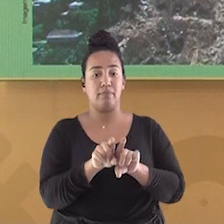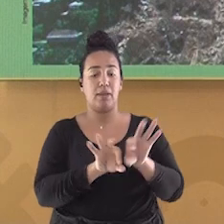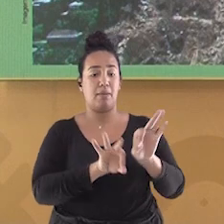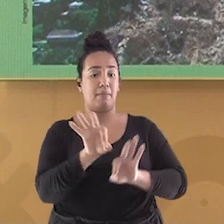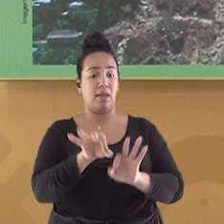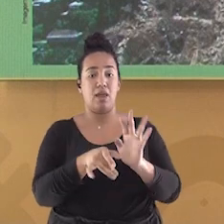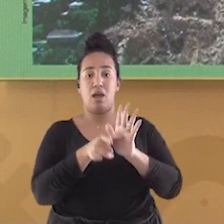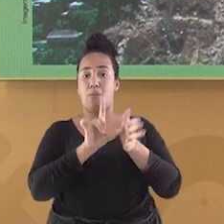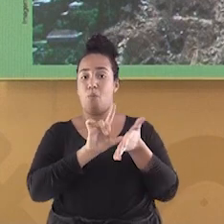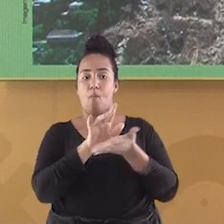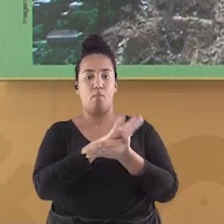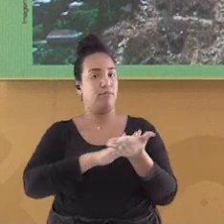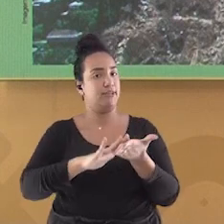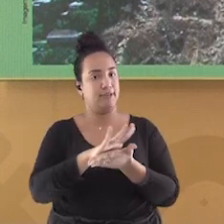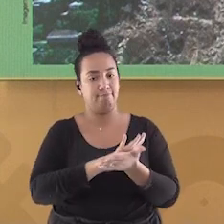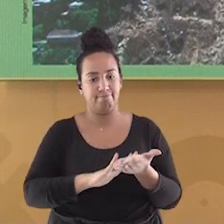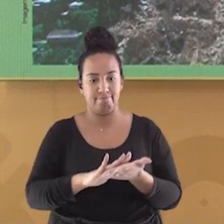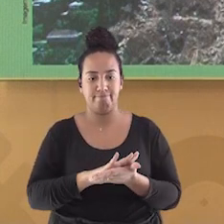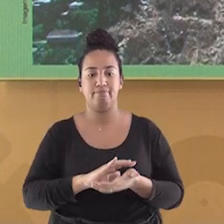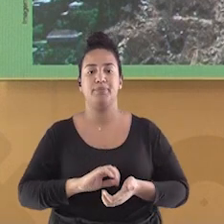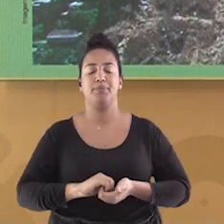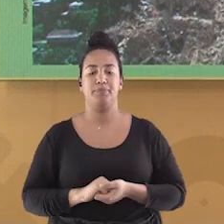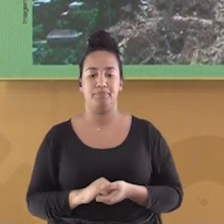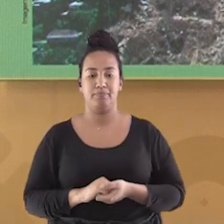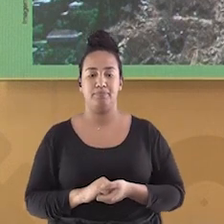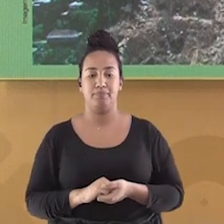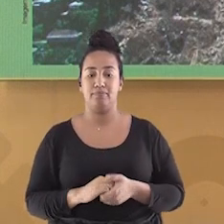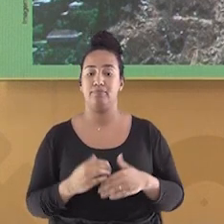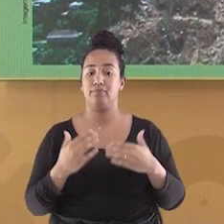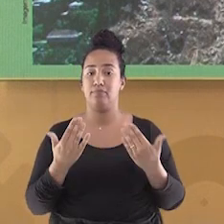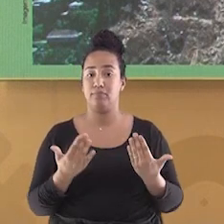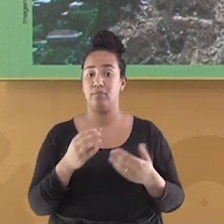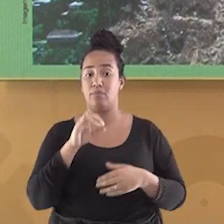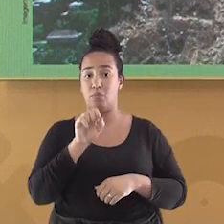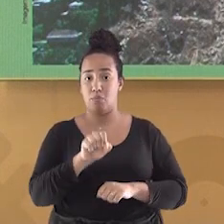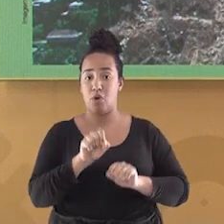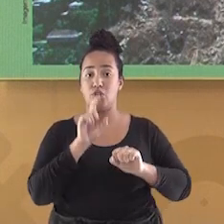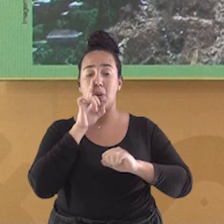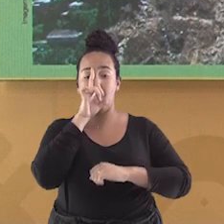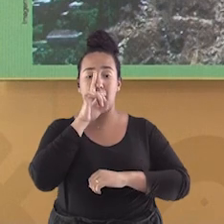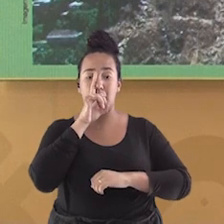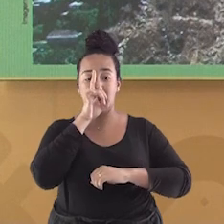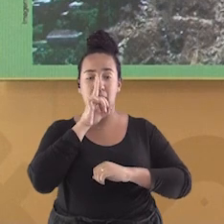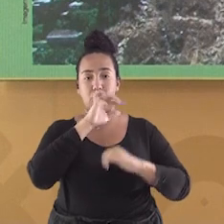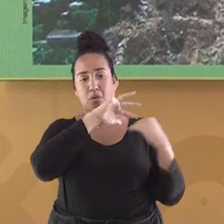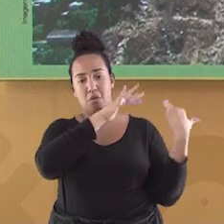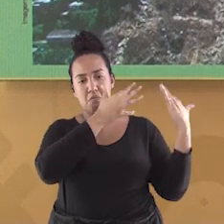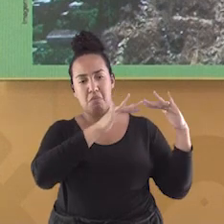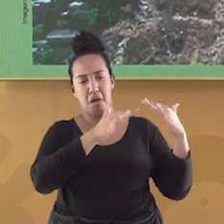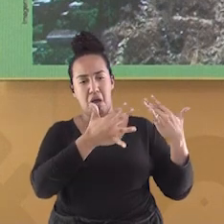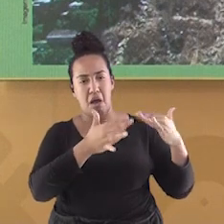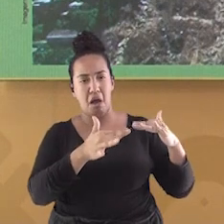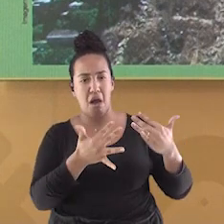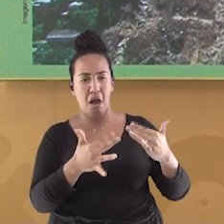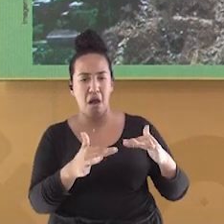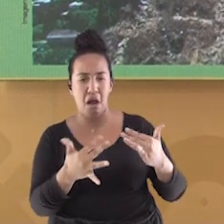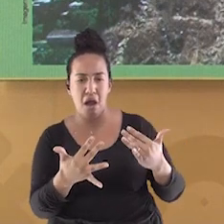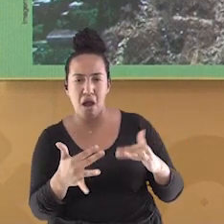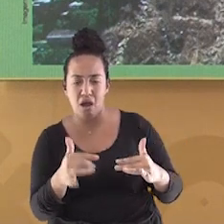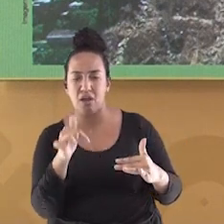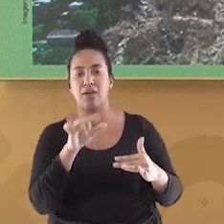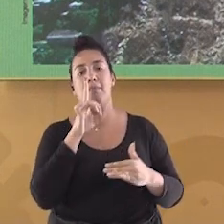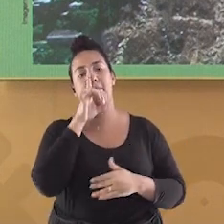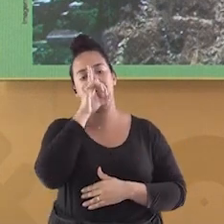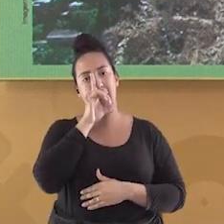sem um planejamento seguro, pois o risco de deslizamentos e desmoronamentos de terra